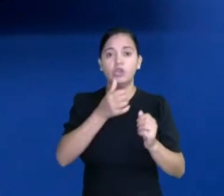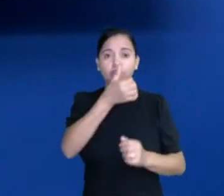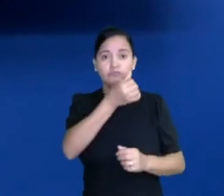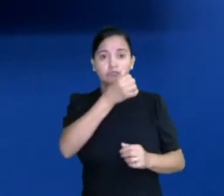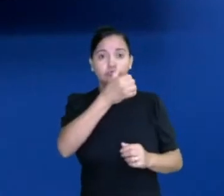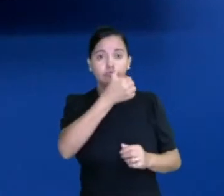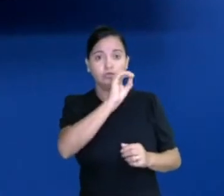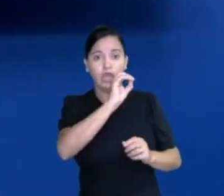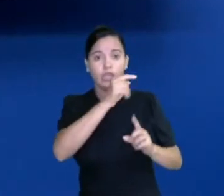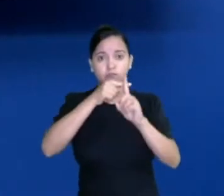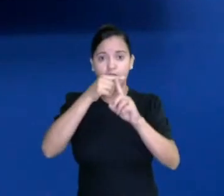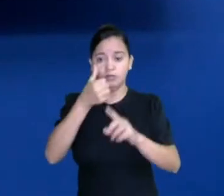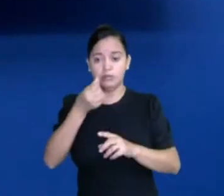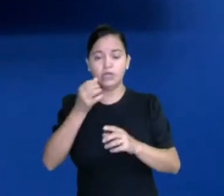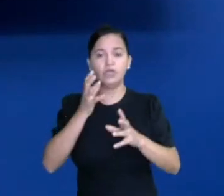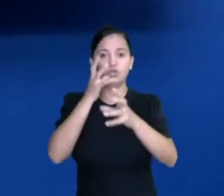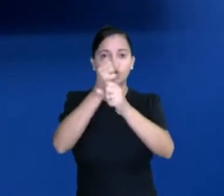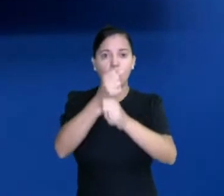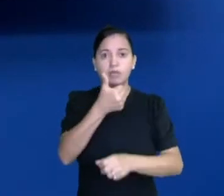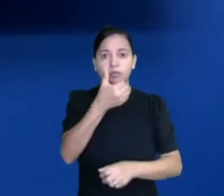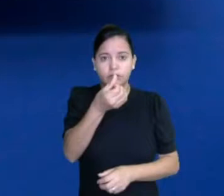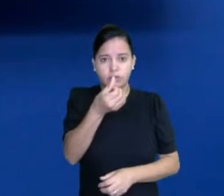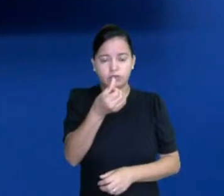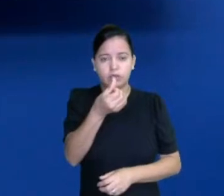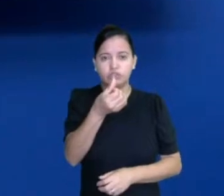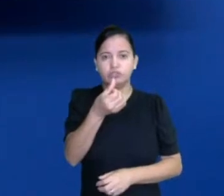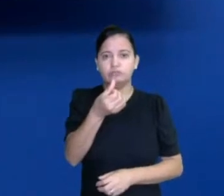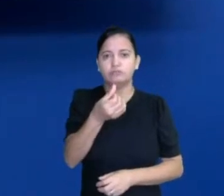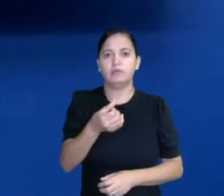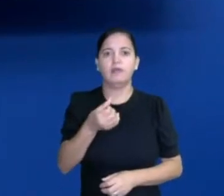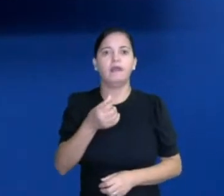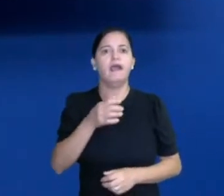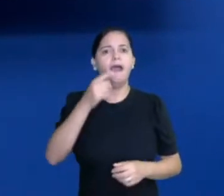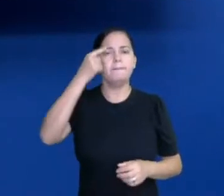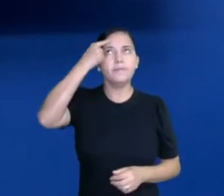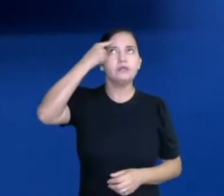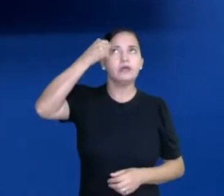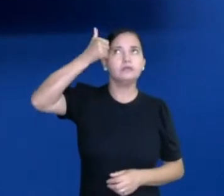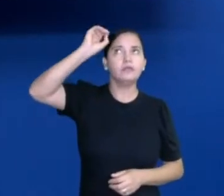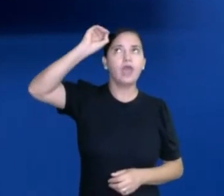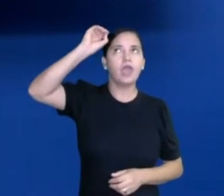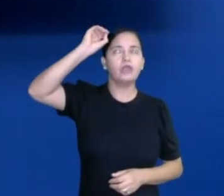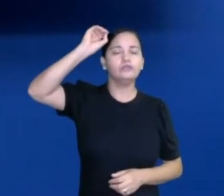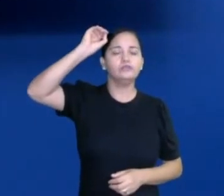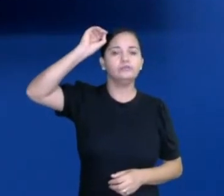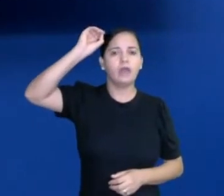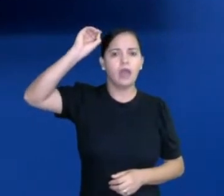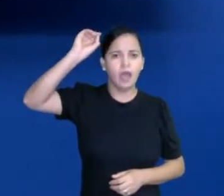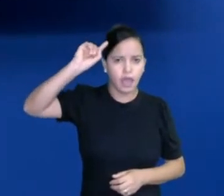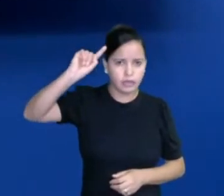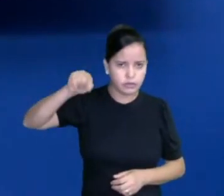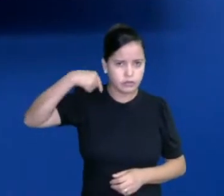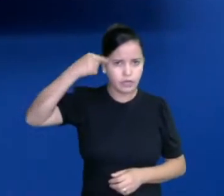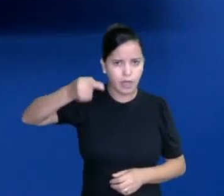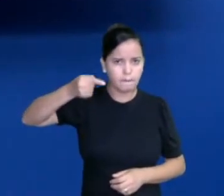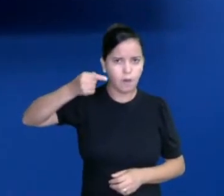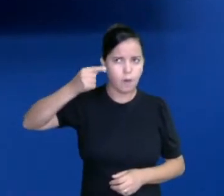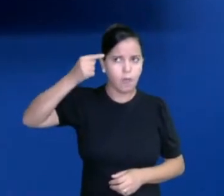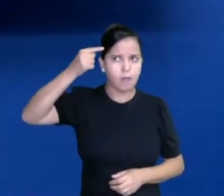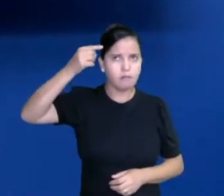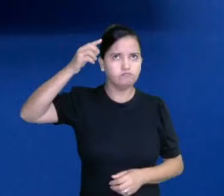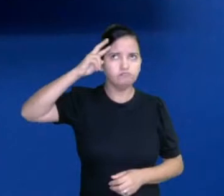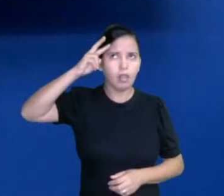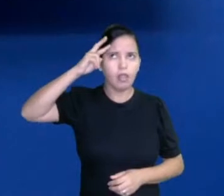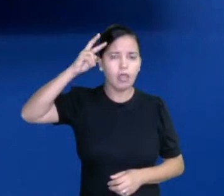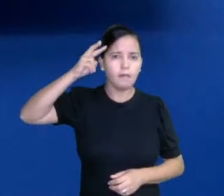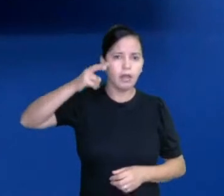mais 6, 16. Para facilitar o cálculo, grava lá o 10 na cabeça e faz a contagem mental somando